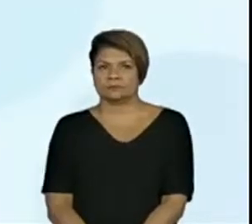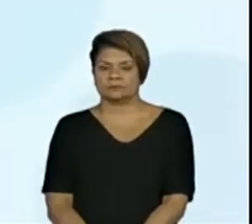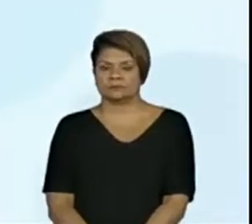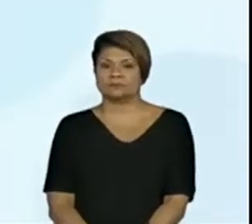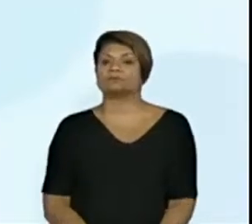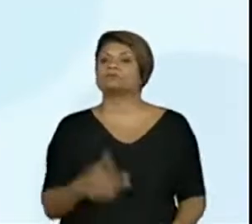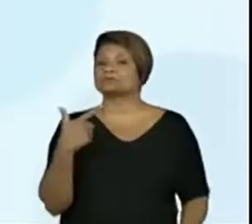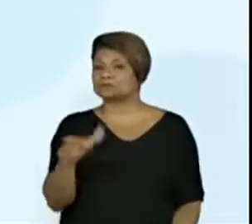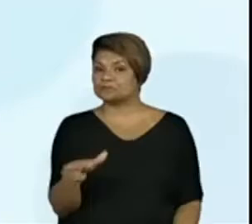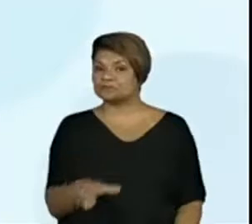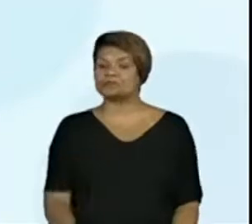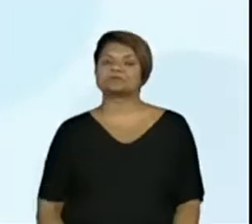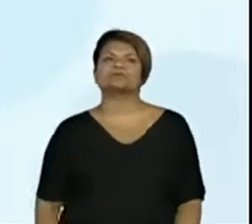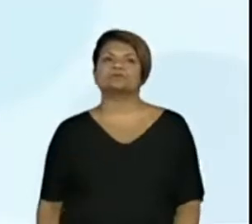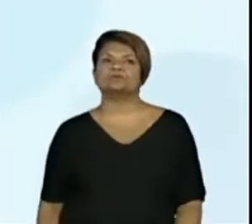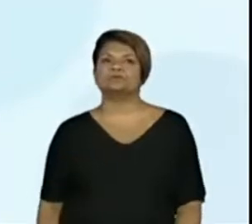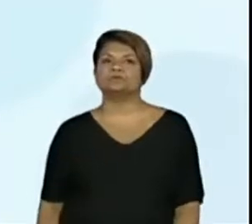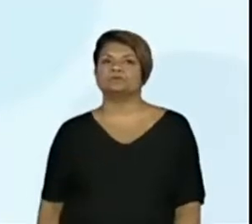Que mais?